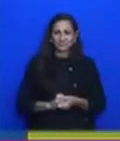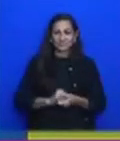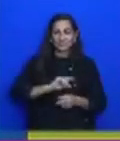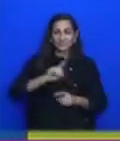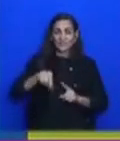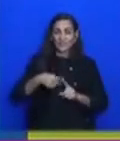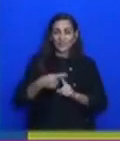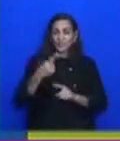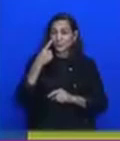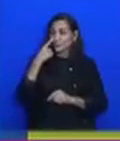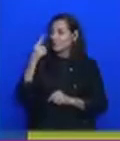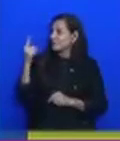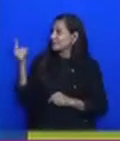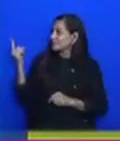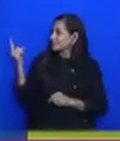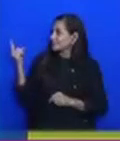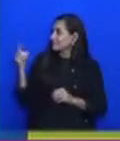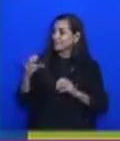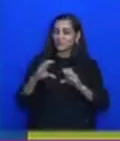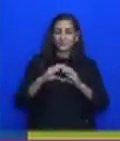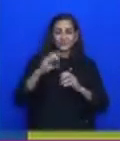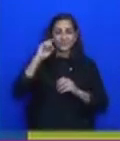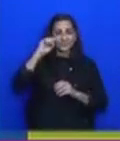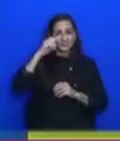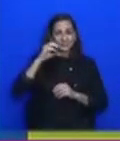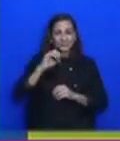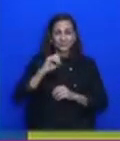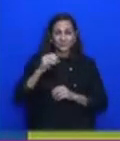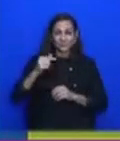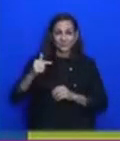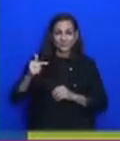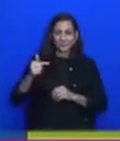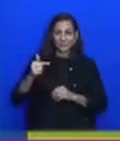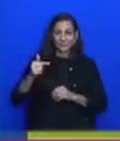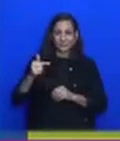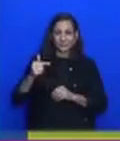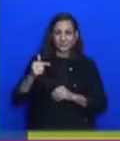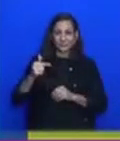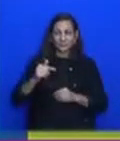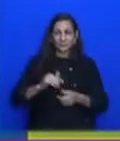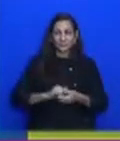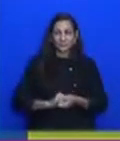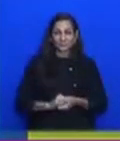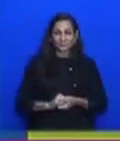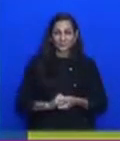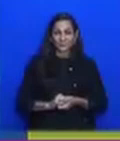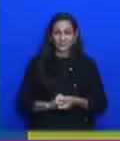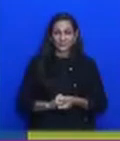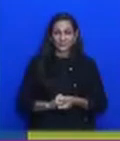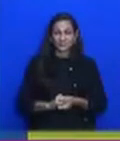Mais um número chegando. Bola preta, 07. Preta, 07.